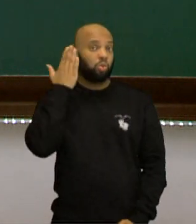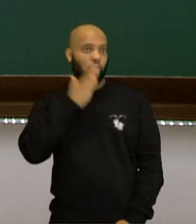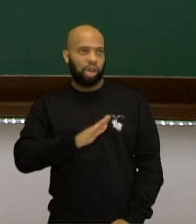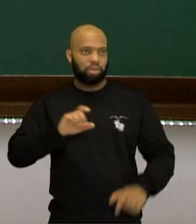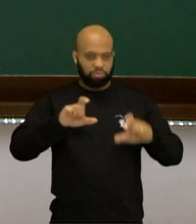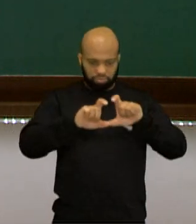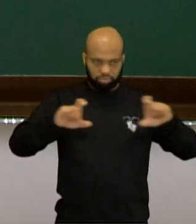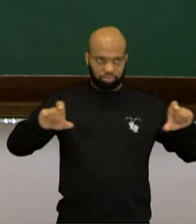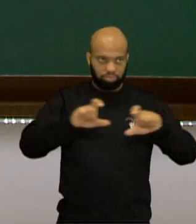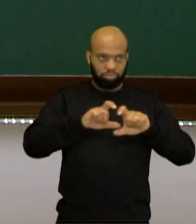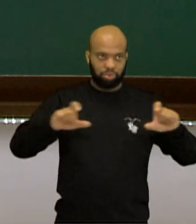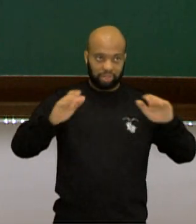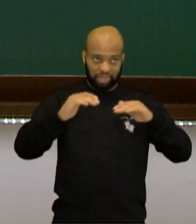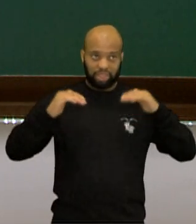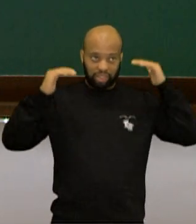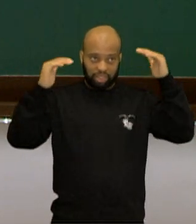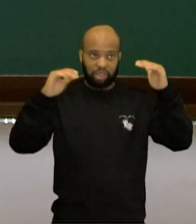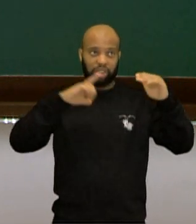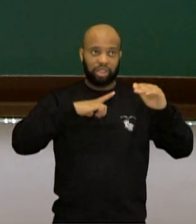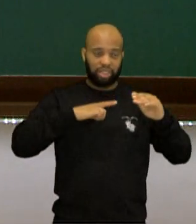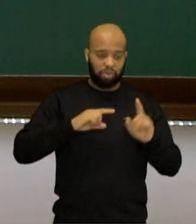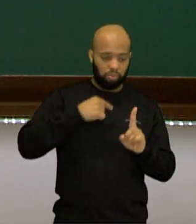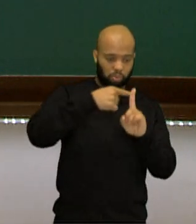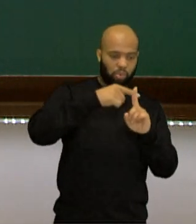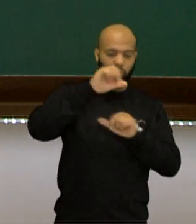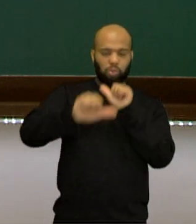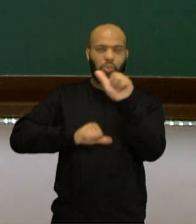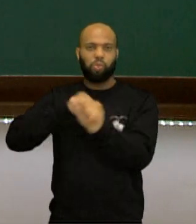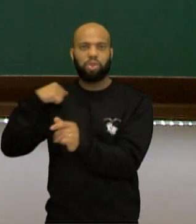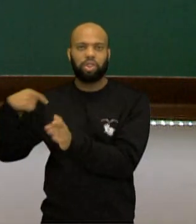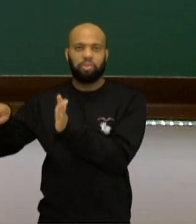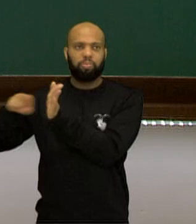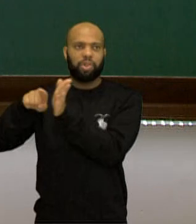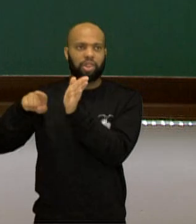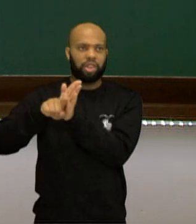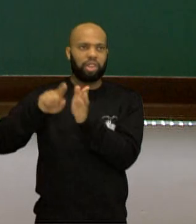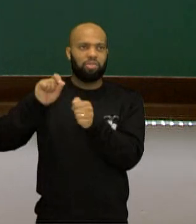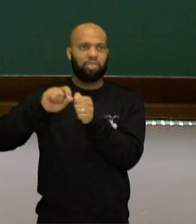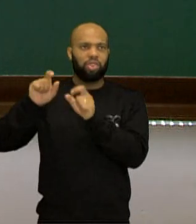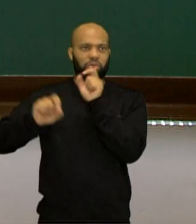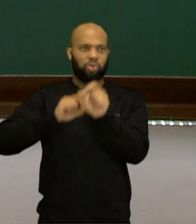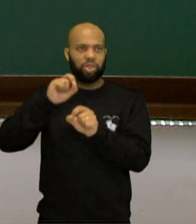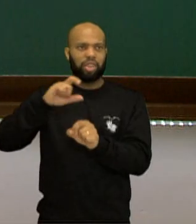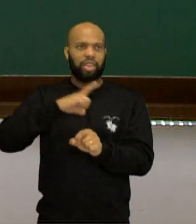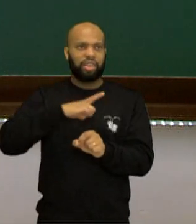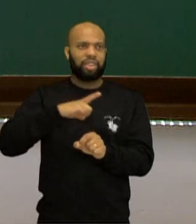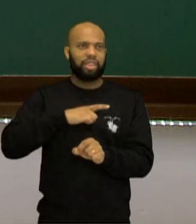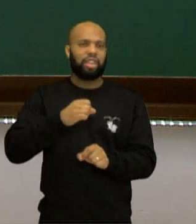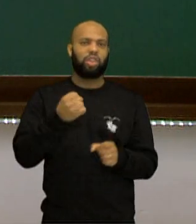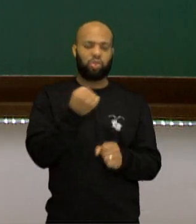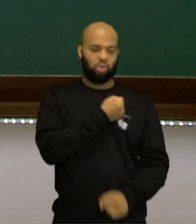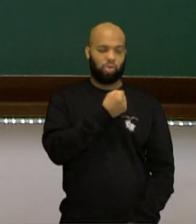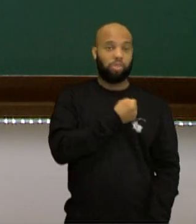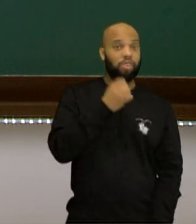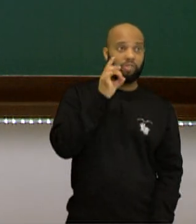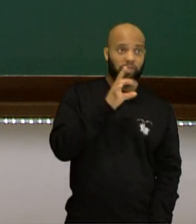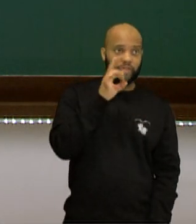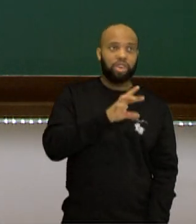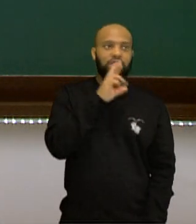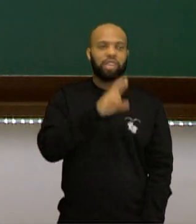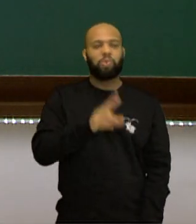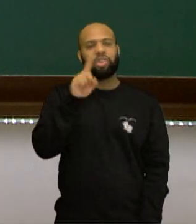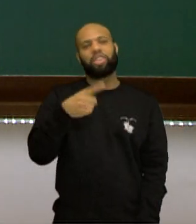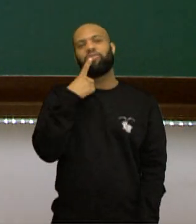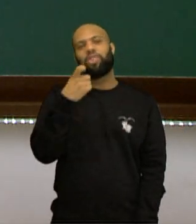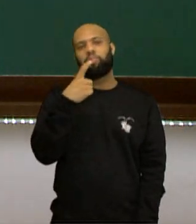cima. A adição foi transformada numa subtração, a operação inversa. Aqui a gente escreve o subtraindo. O resultado é o que a gente quer